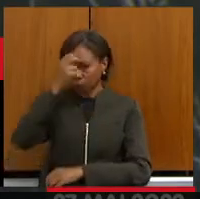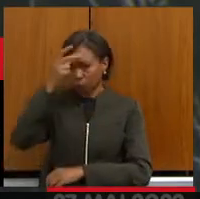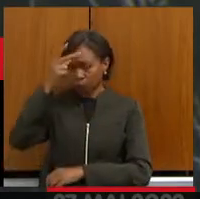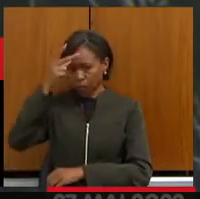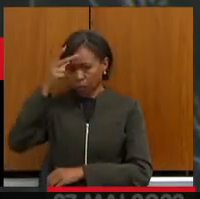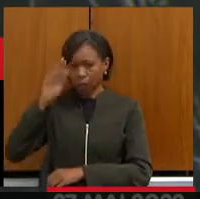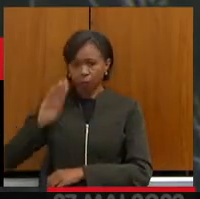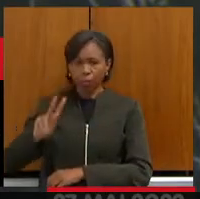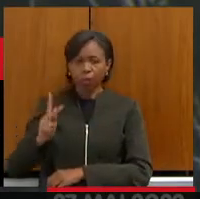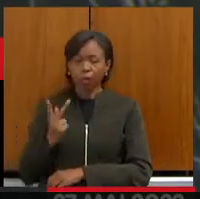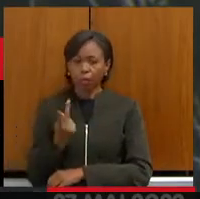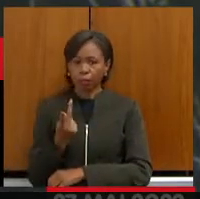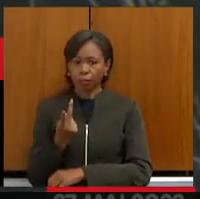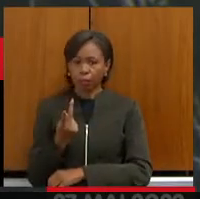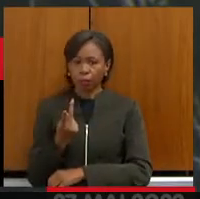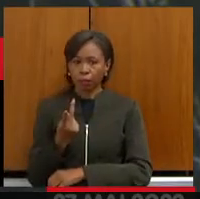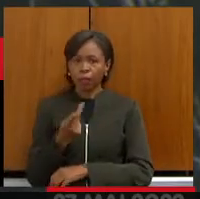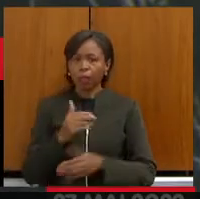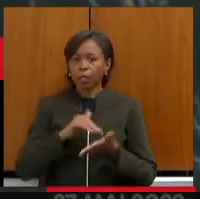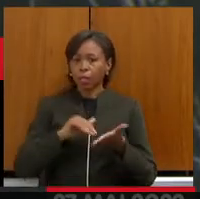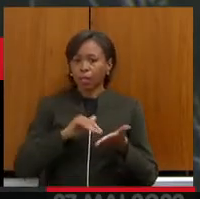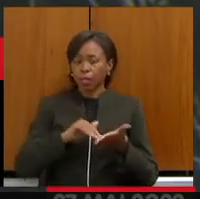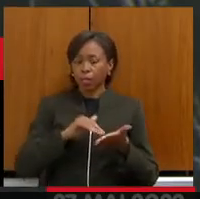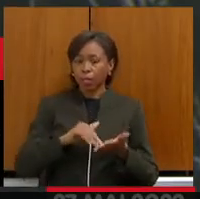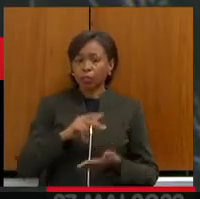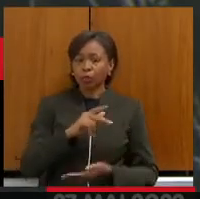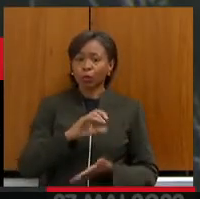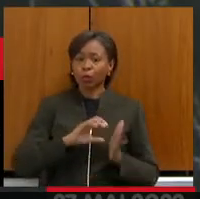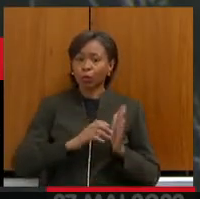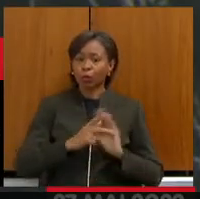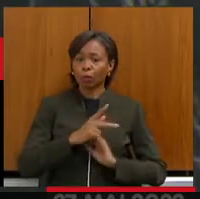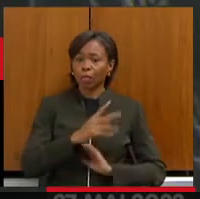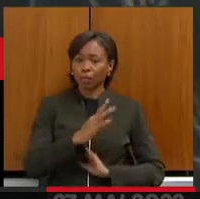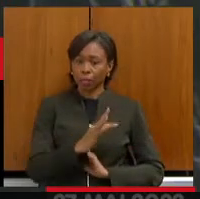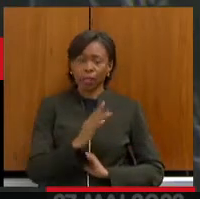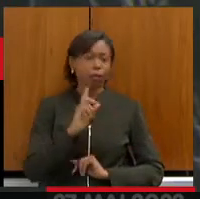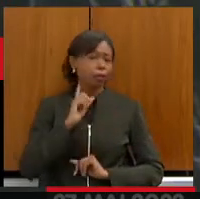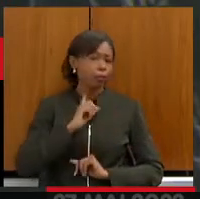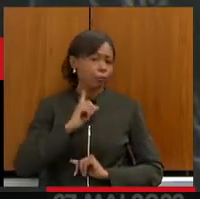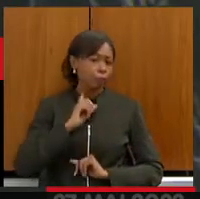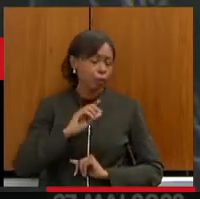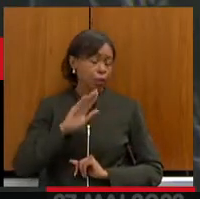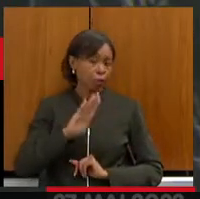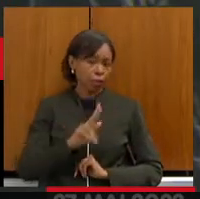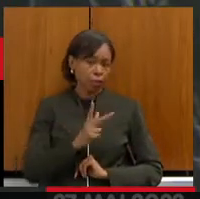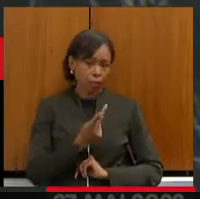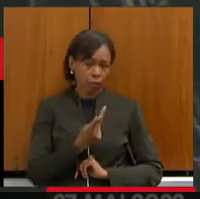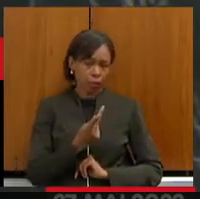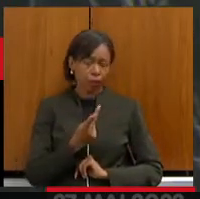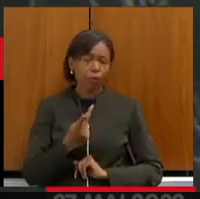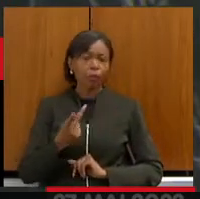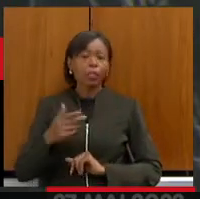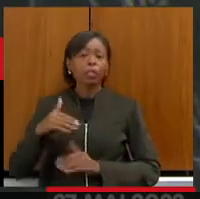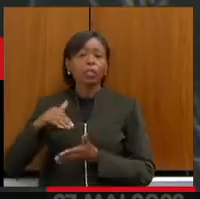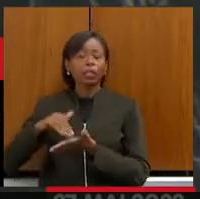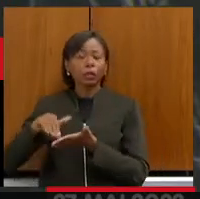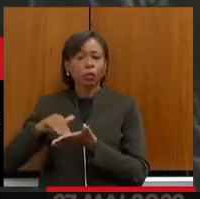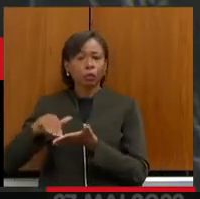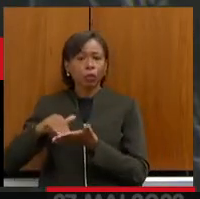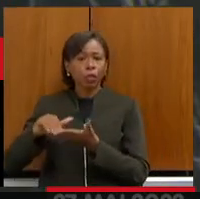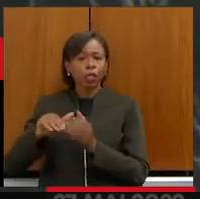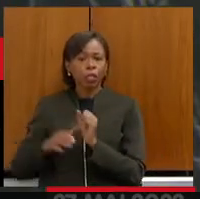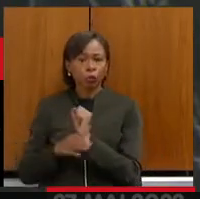Municipal de mulheres do PT em Belo Horizonte Secretaria Municipal de segurança e prevenção de Belo Horizonte